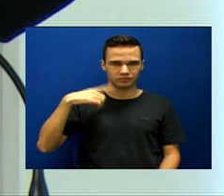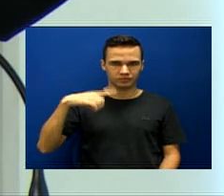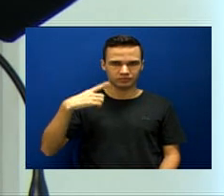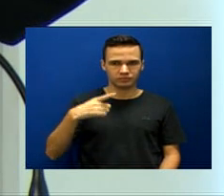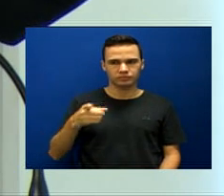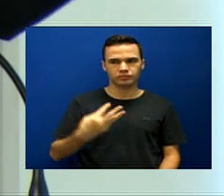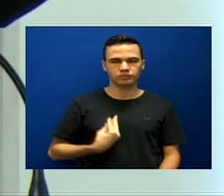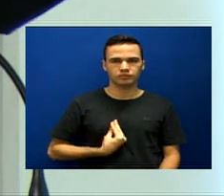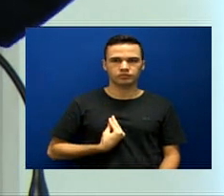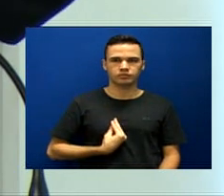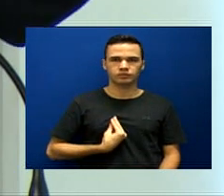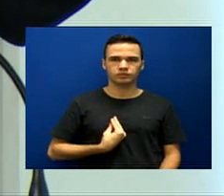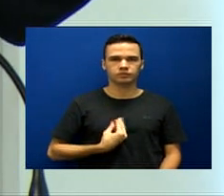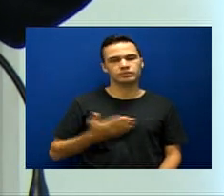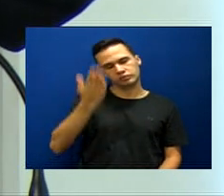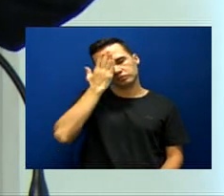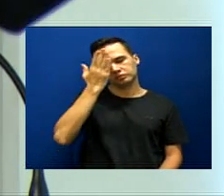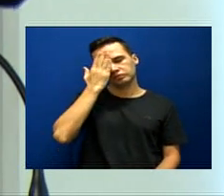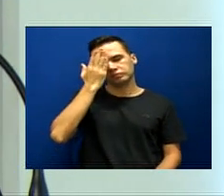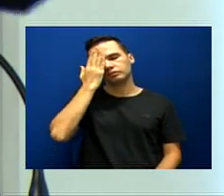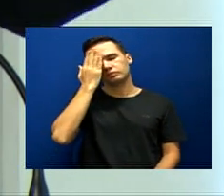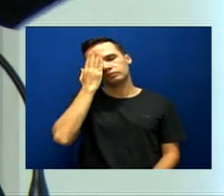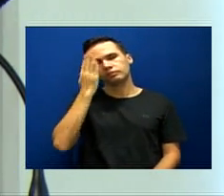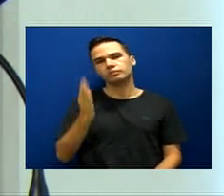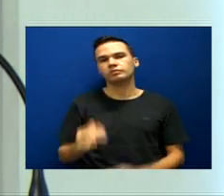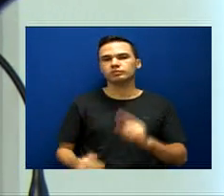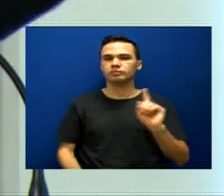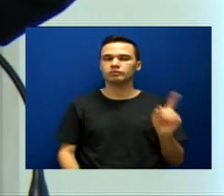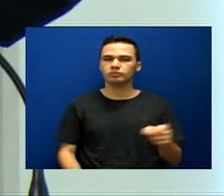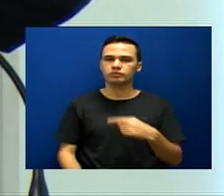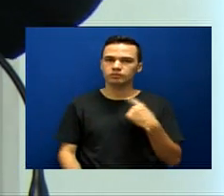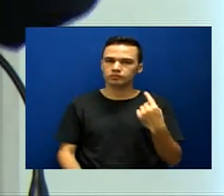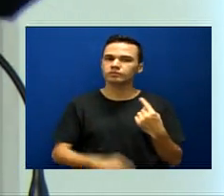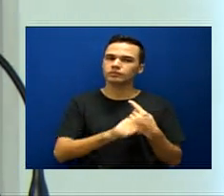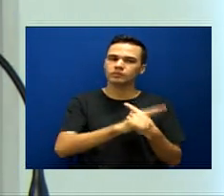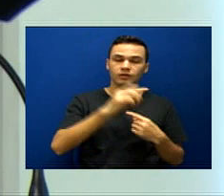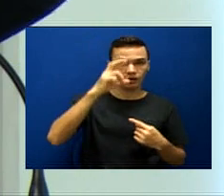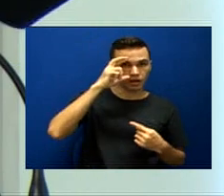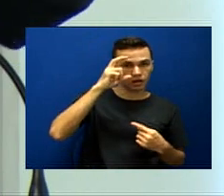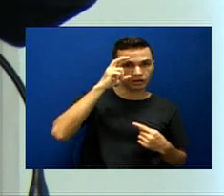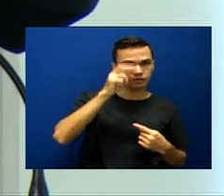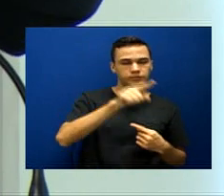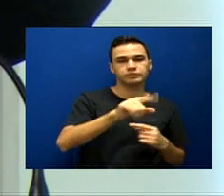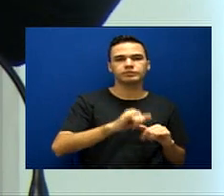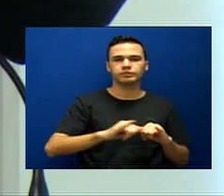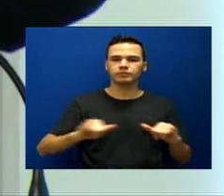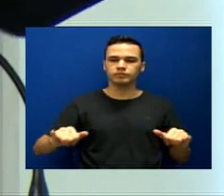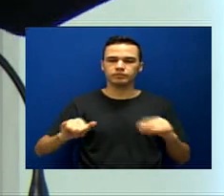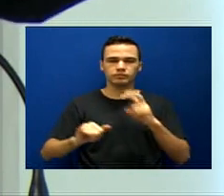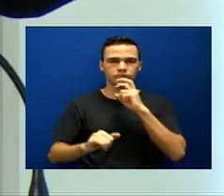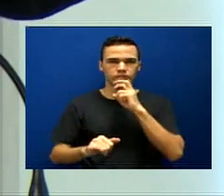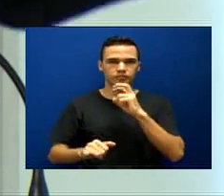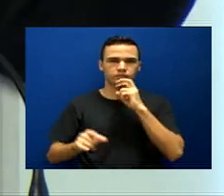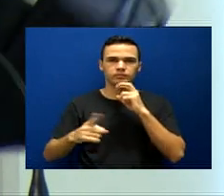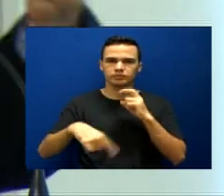que está aqui presente, sabe disso. Nós, e que ele falava muito, na cidade de Sorocaba, nós